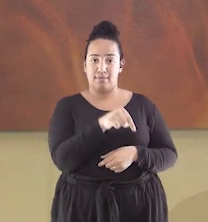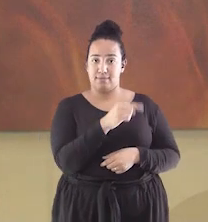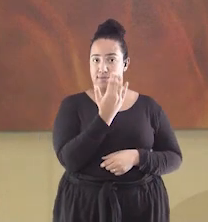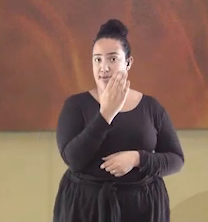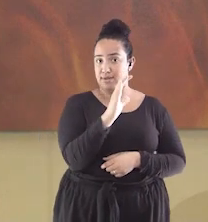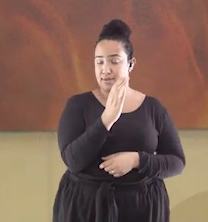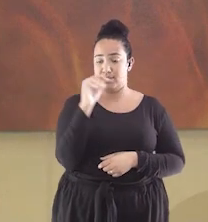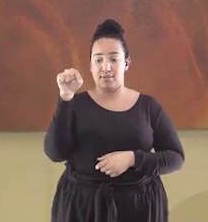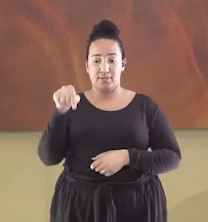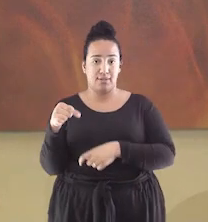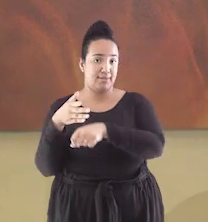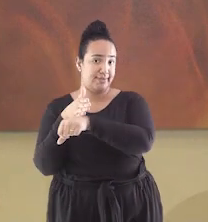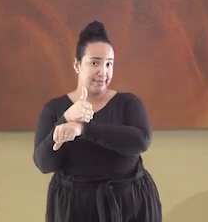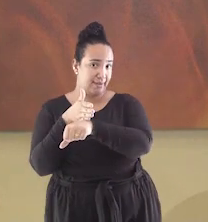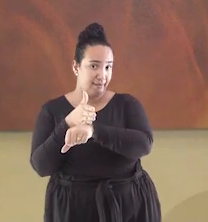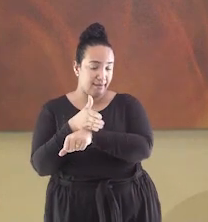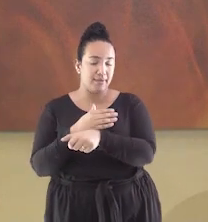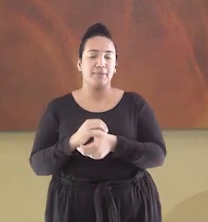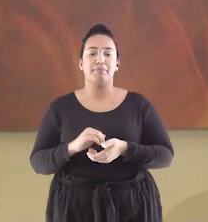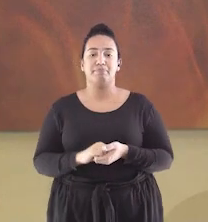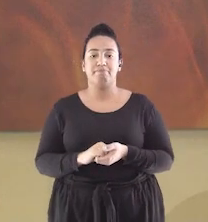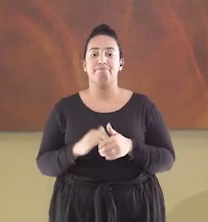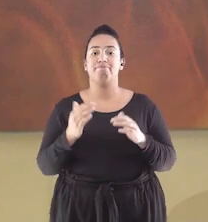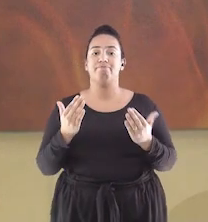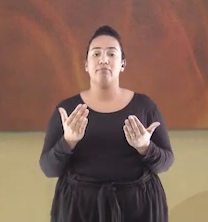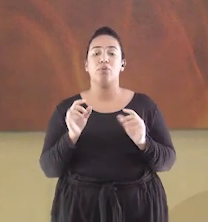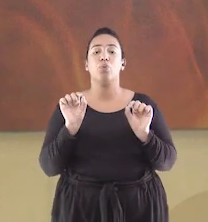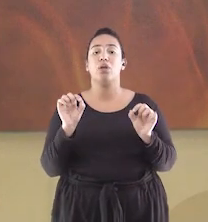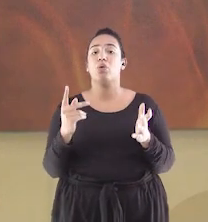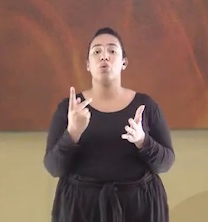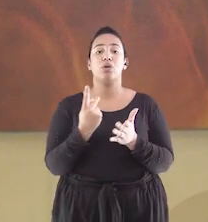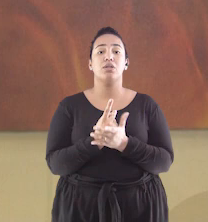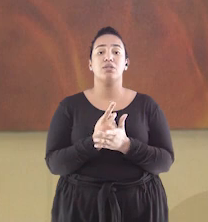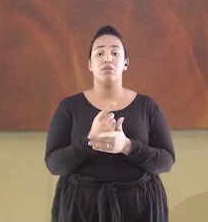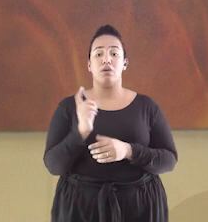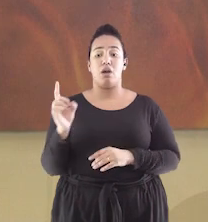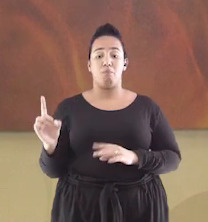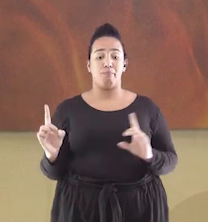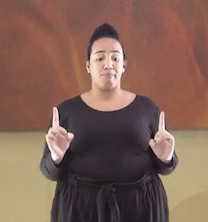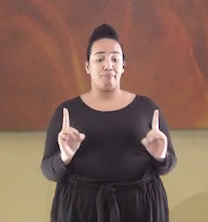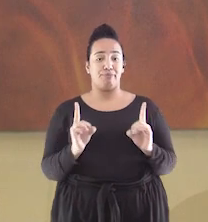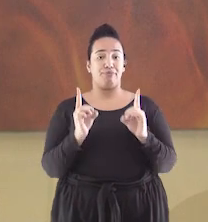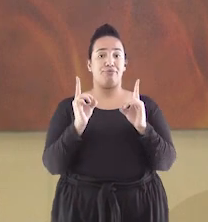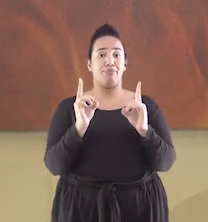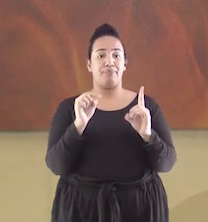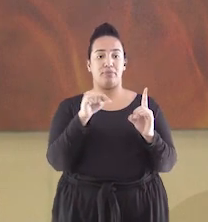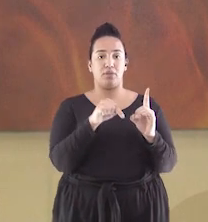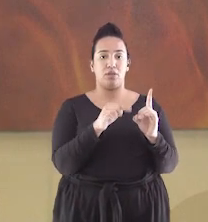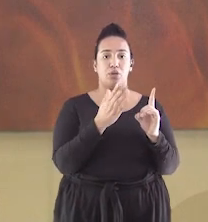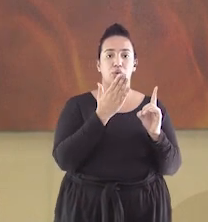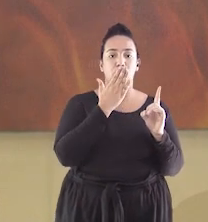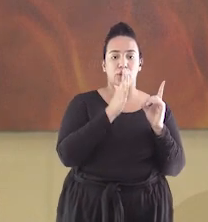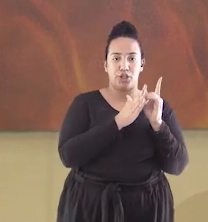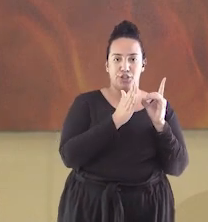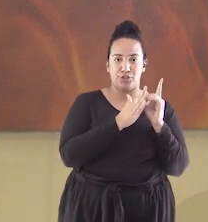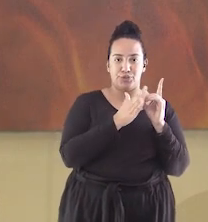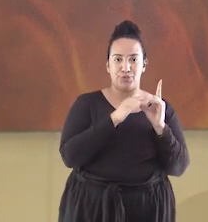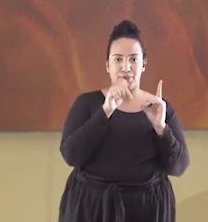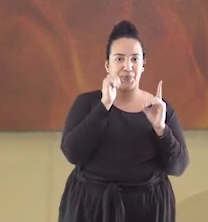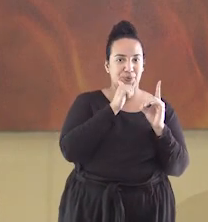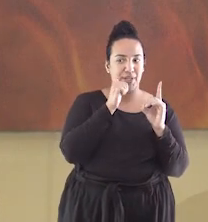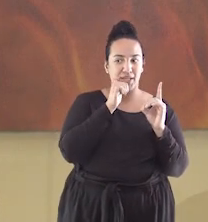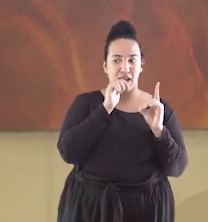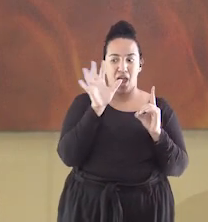Cariacica e outra no município da Serra. Nesse contexto, aconteceu um romance proibido. A filha do chefe da tribo de Cariacica